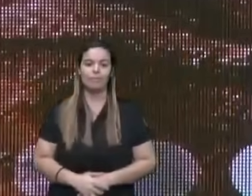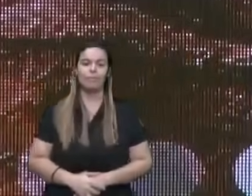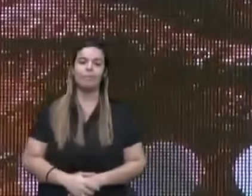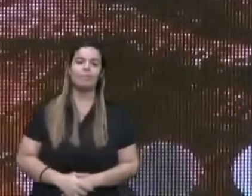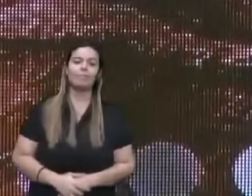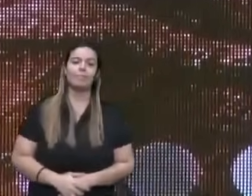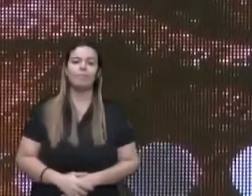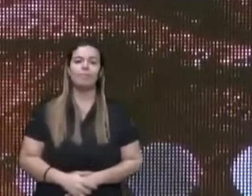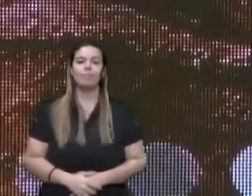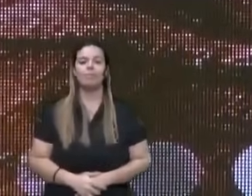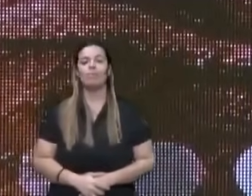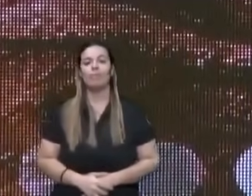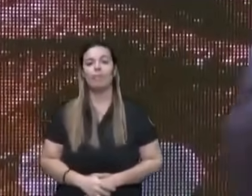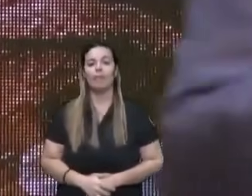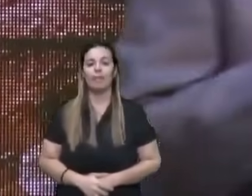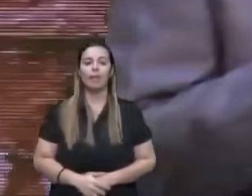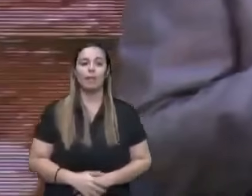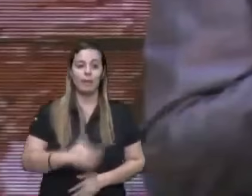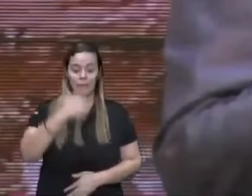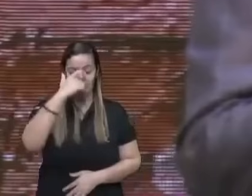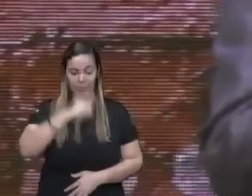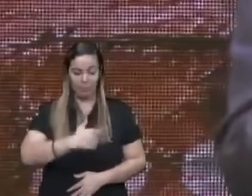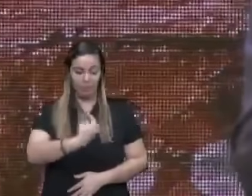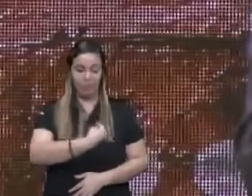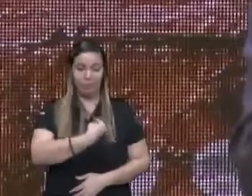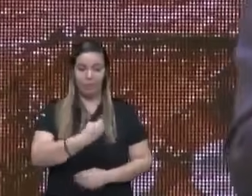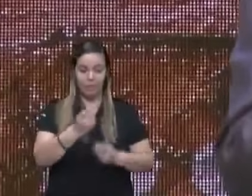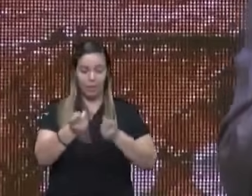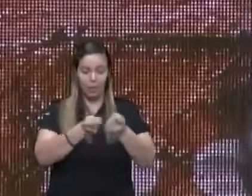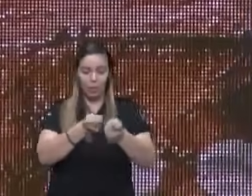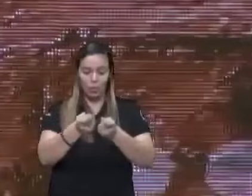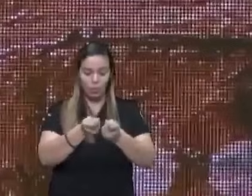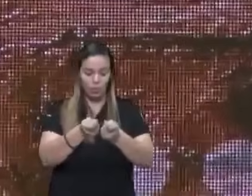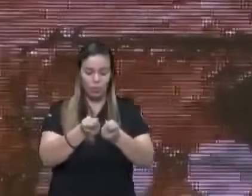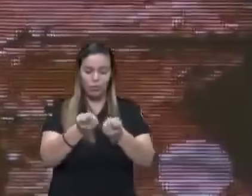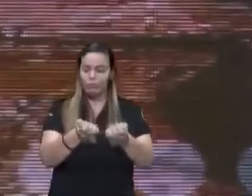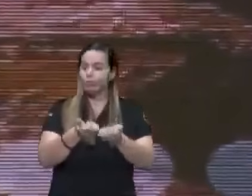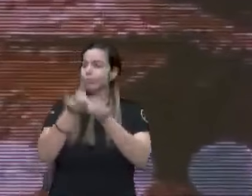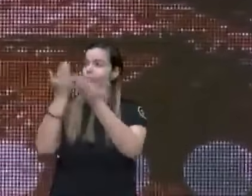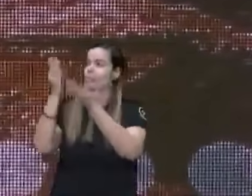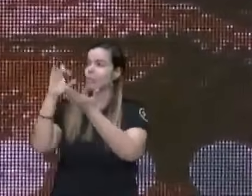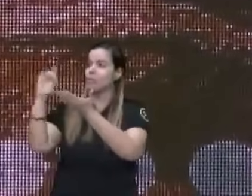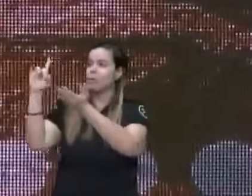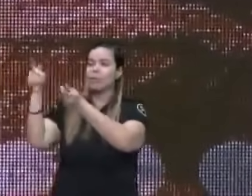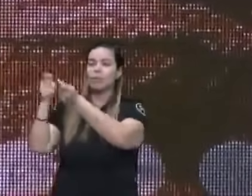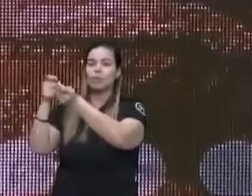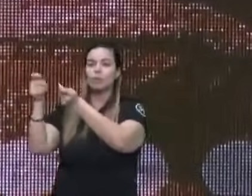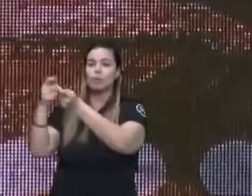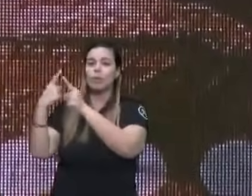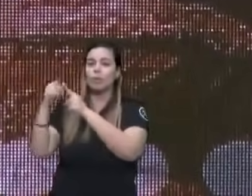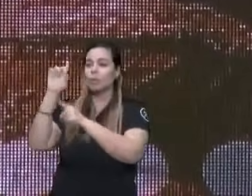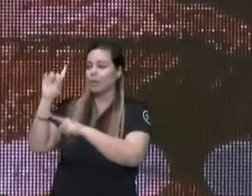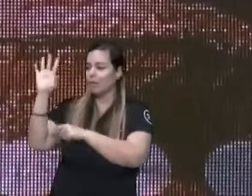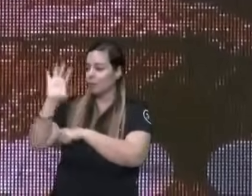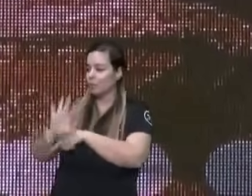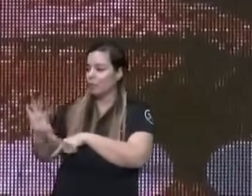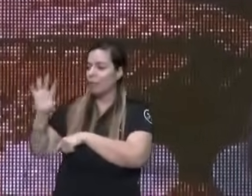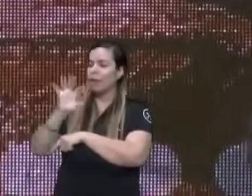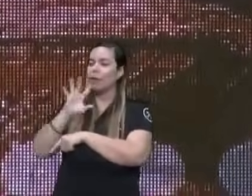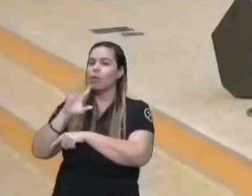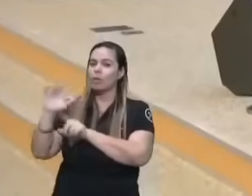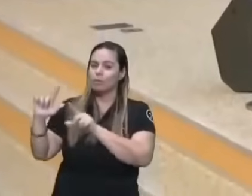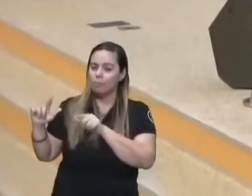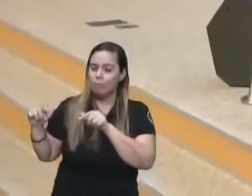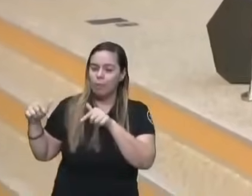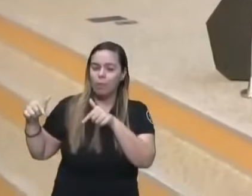É passar o controle da tua vida para Deus, sabendo que Ele tem o poder de atuar, de operar, de